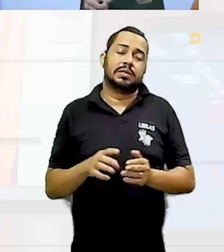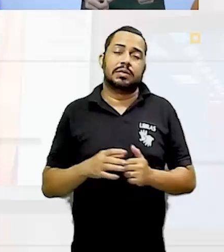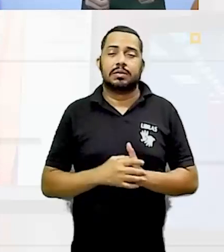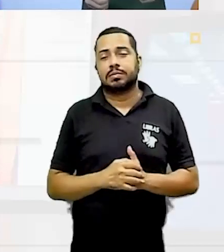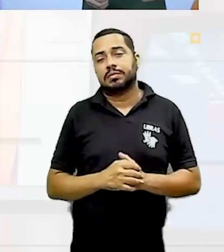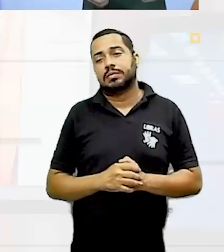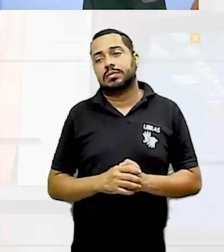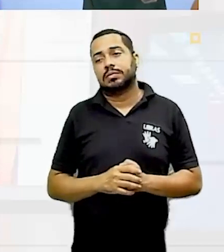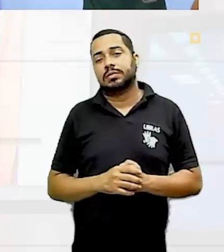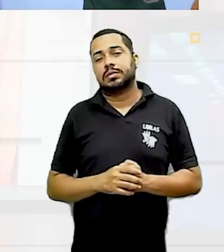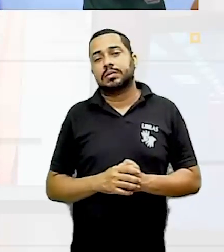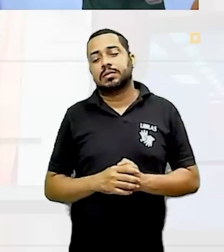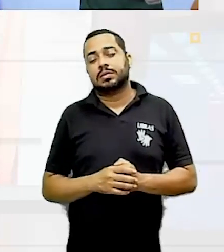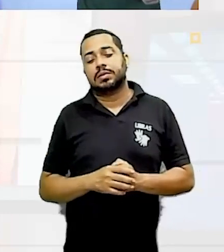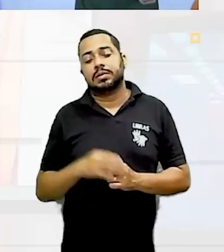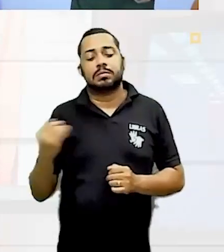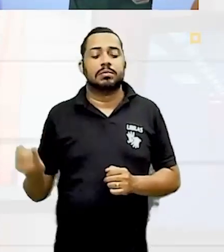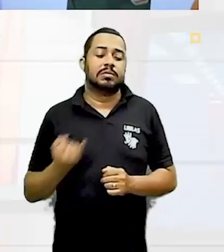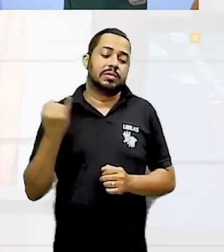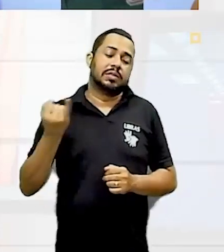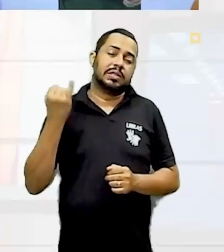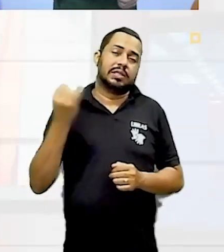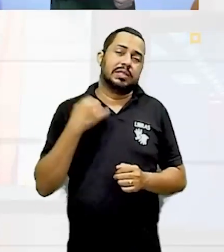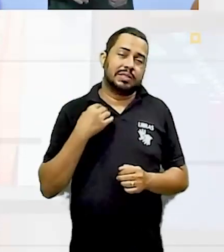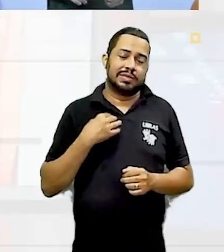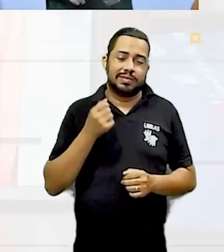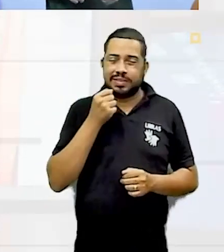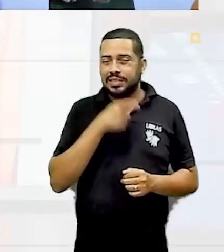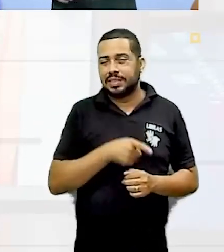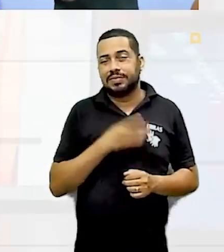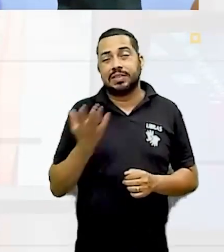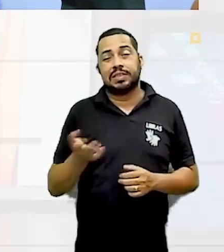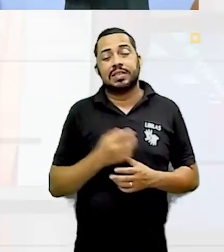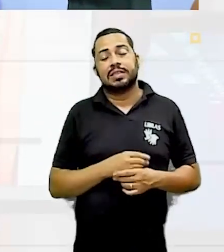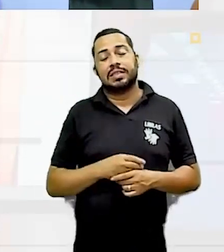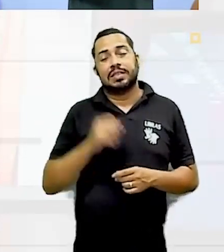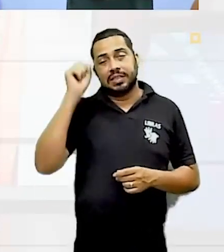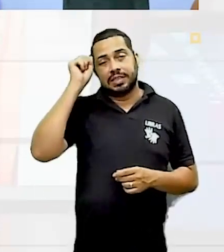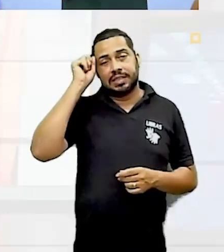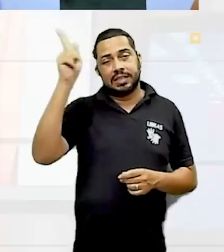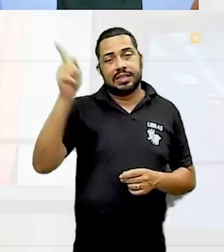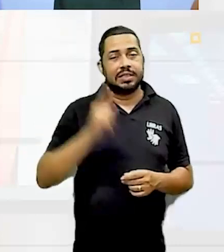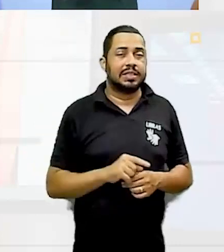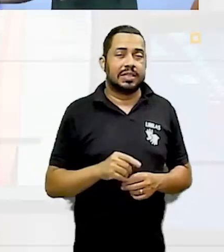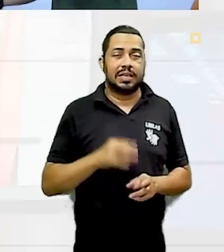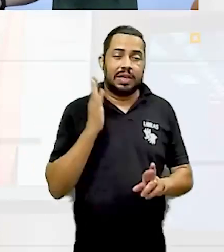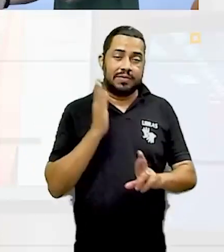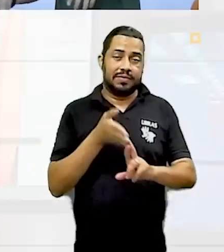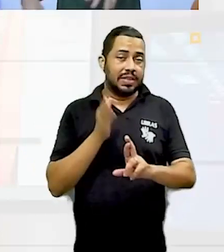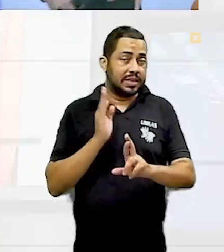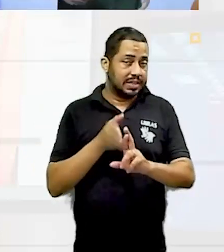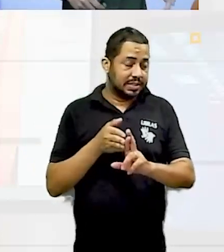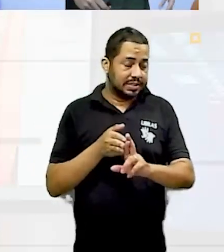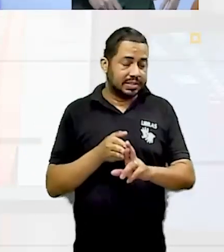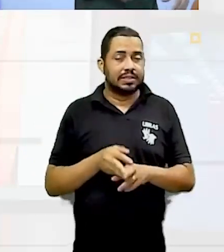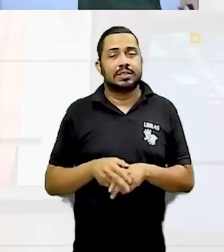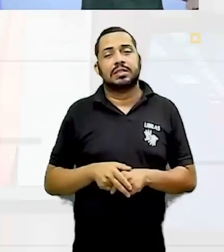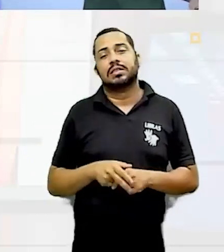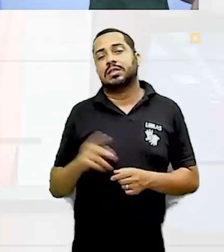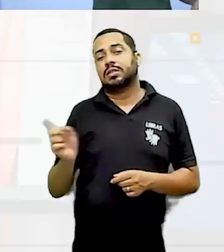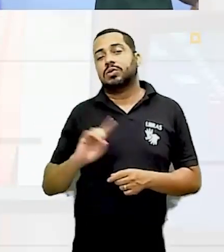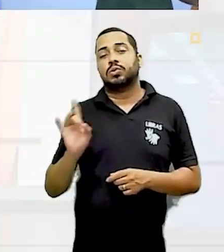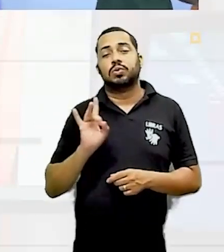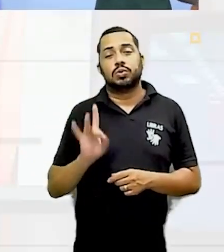com, com um ponto muito importante que eu achei bem divertido, foi essa ideia das referências que elas trazem. São referências